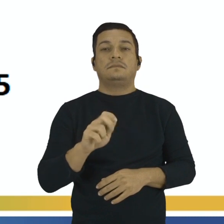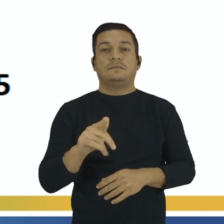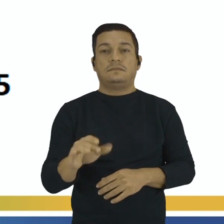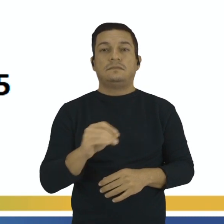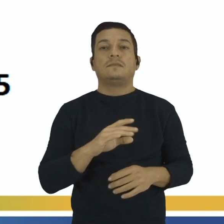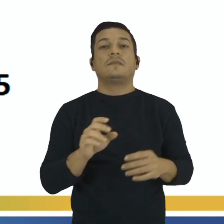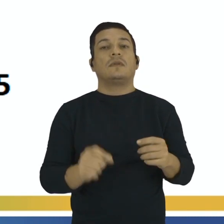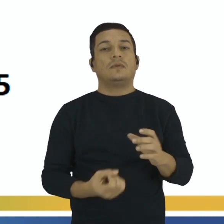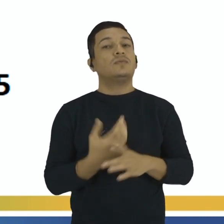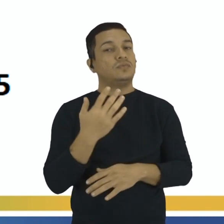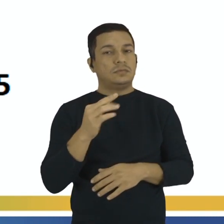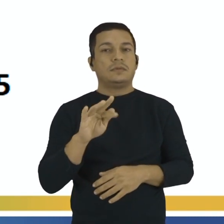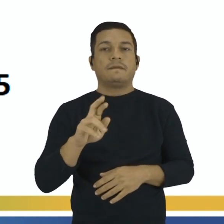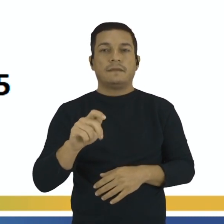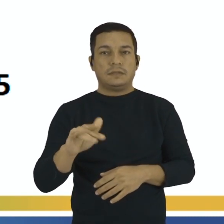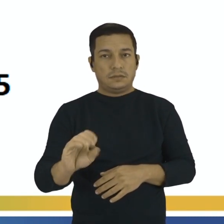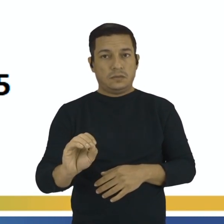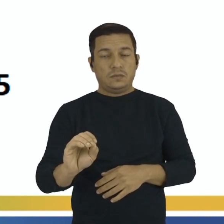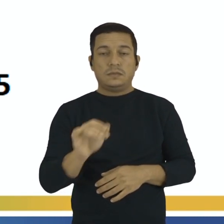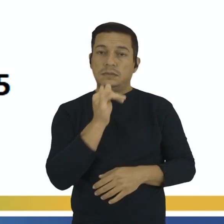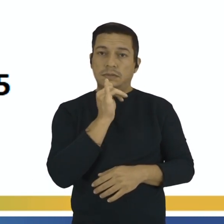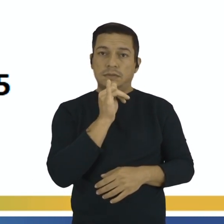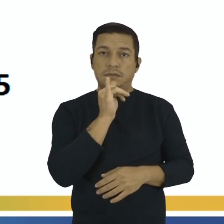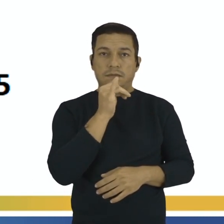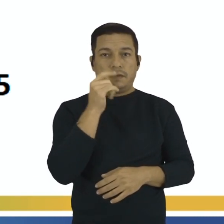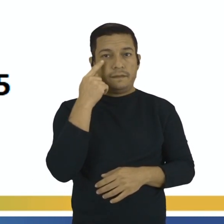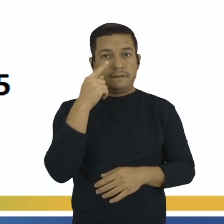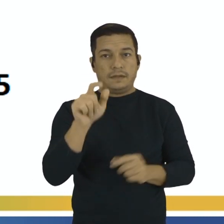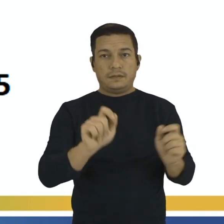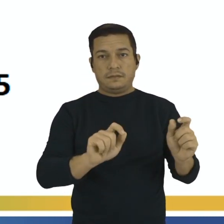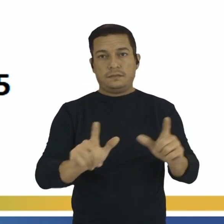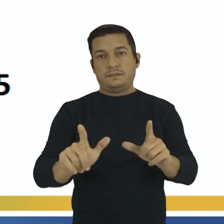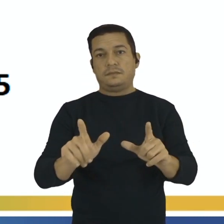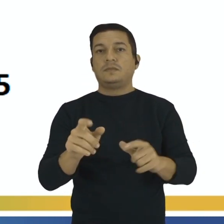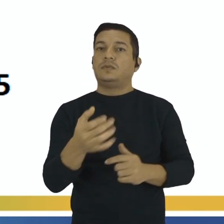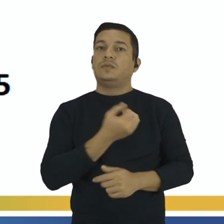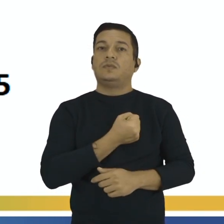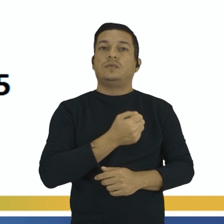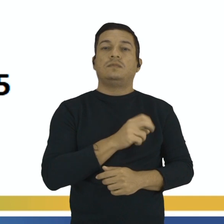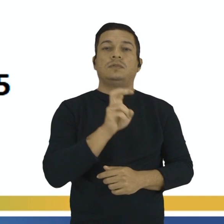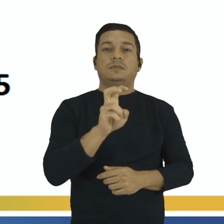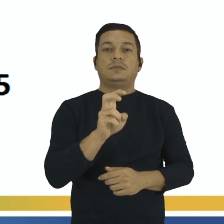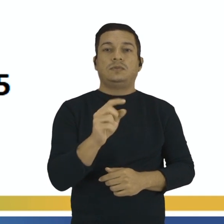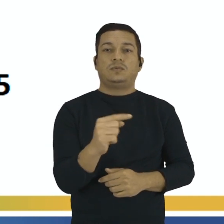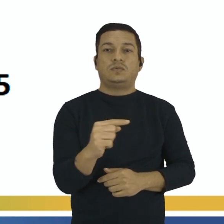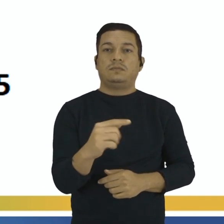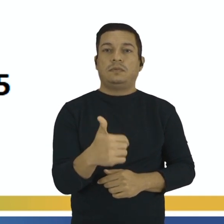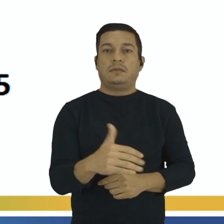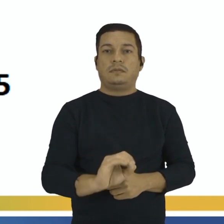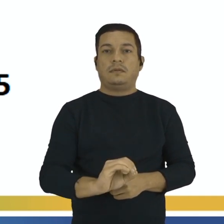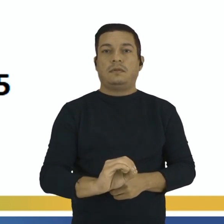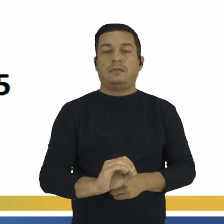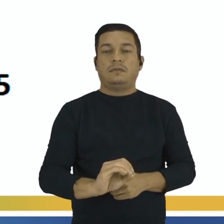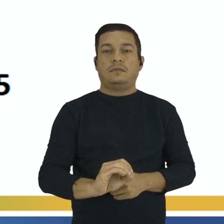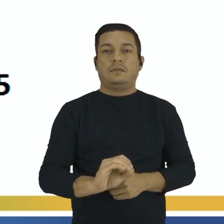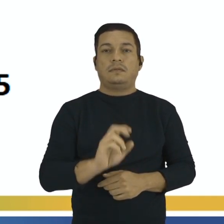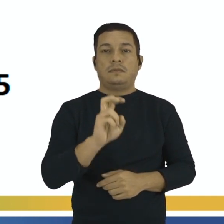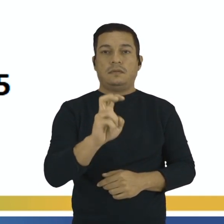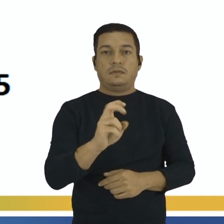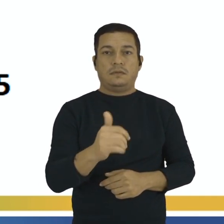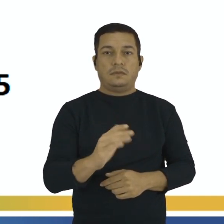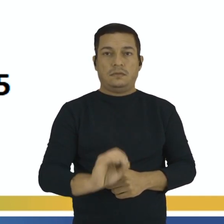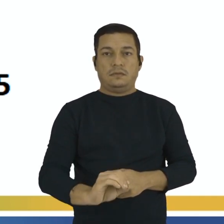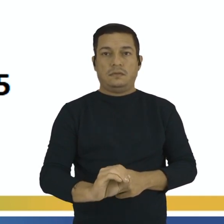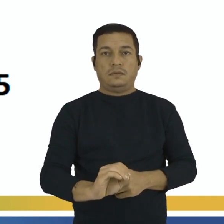eles nascem nas frações. Por exemplo, observem aí o número 5/10, ou seja, 5